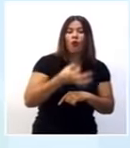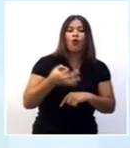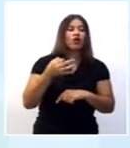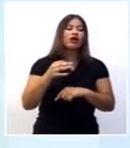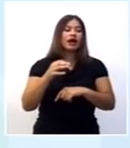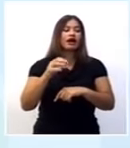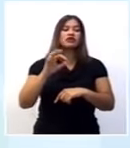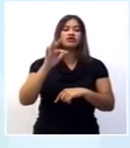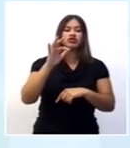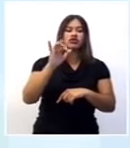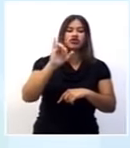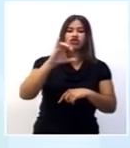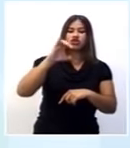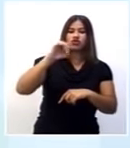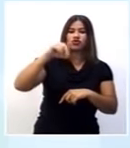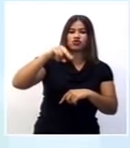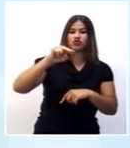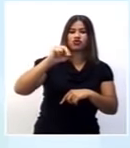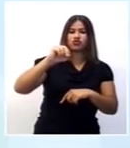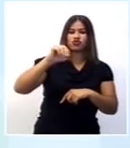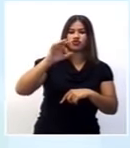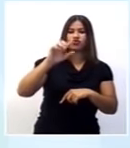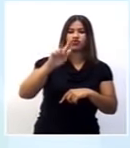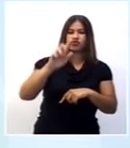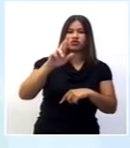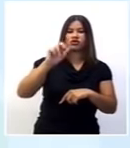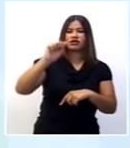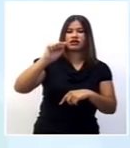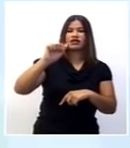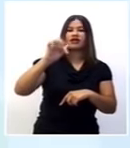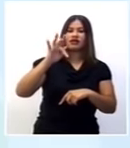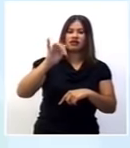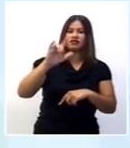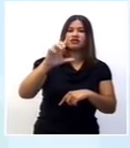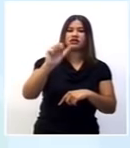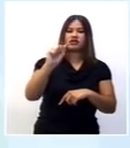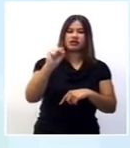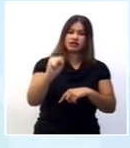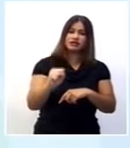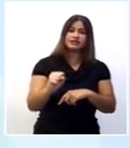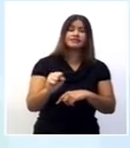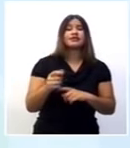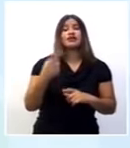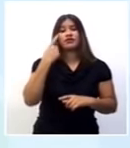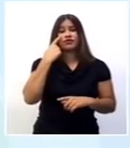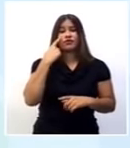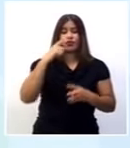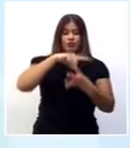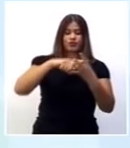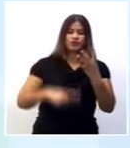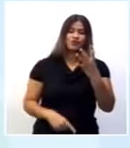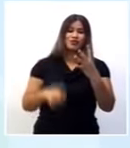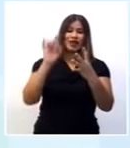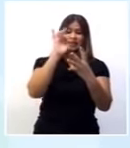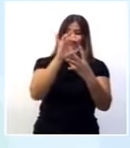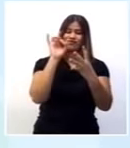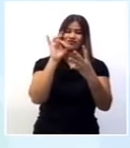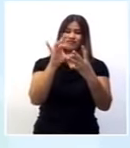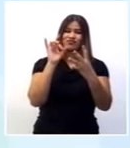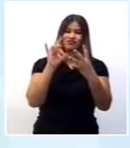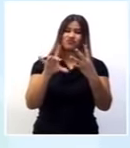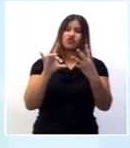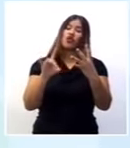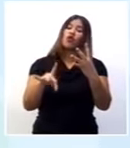na tela que são 4 vertentes de fontes. Cada fonte dessa seria um objeto, alguma coisa que um